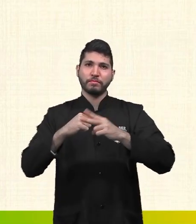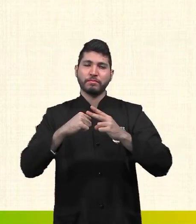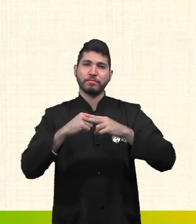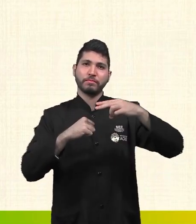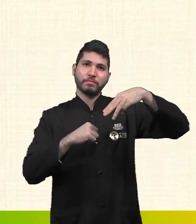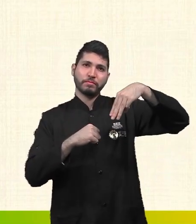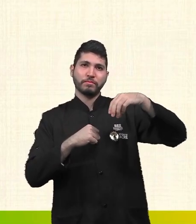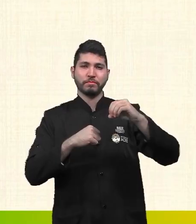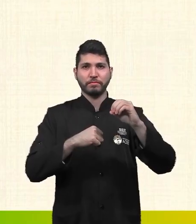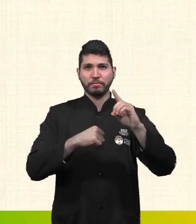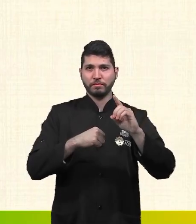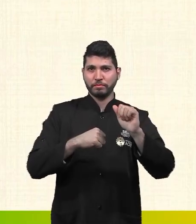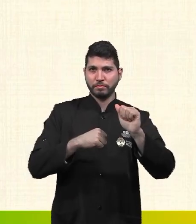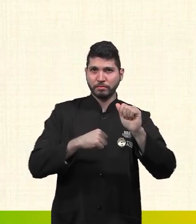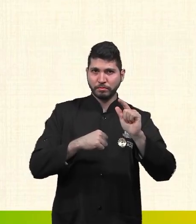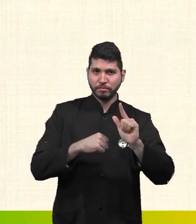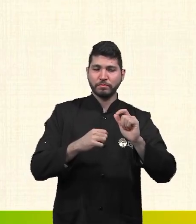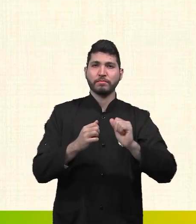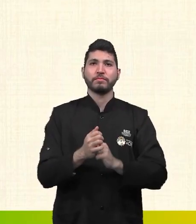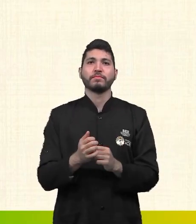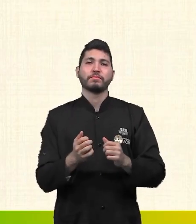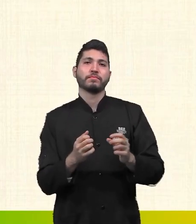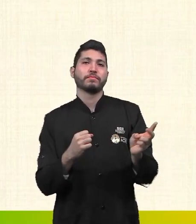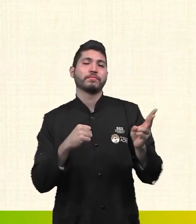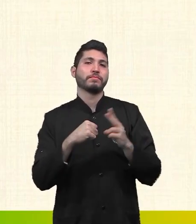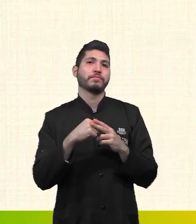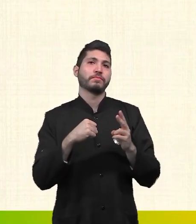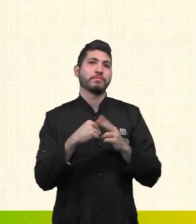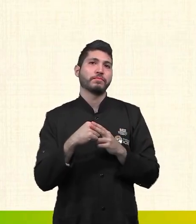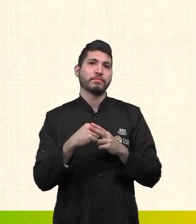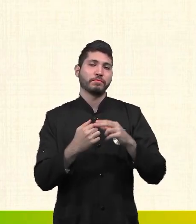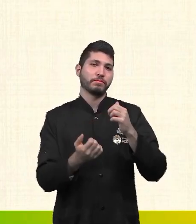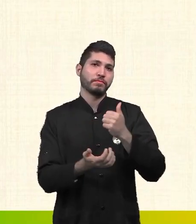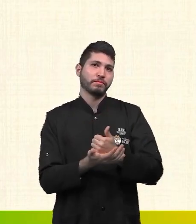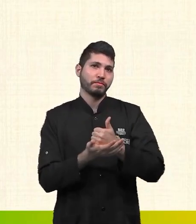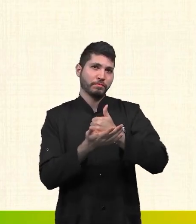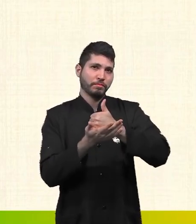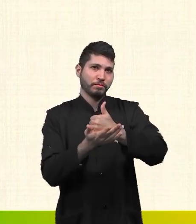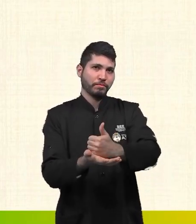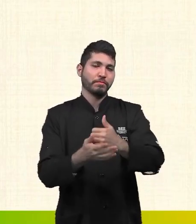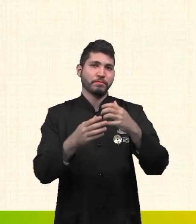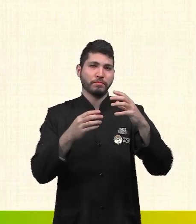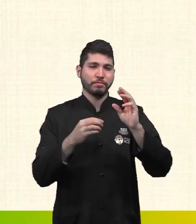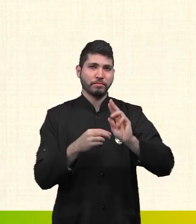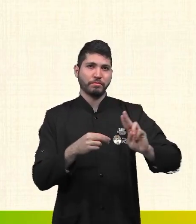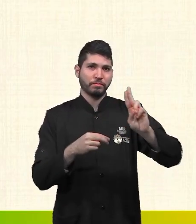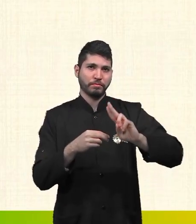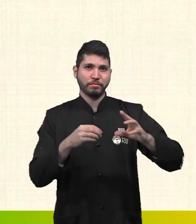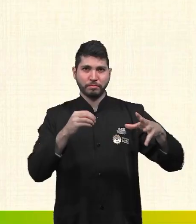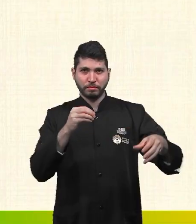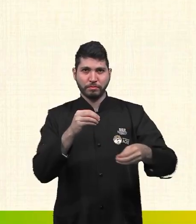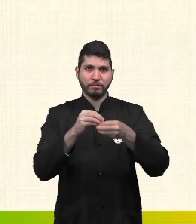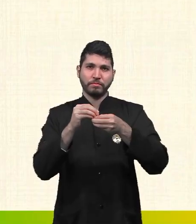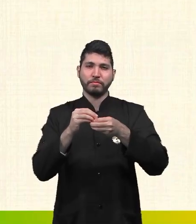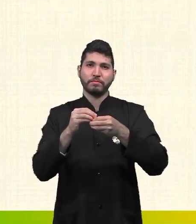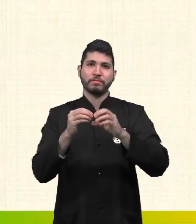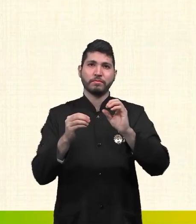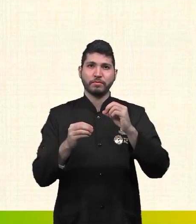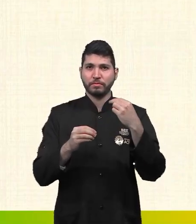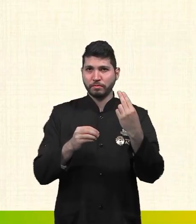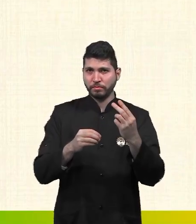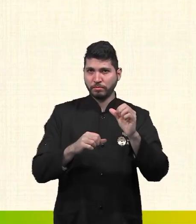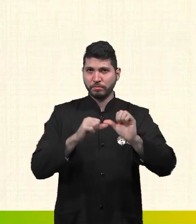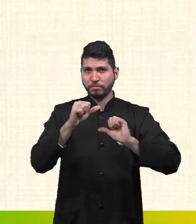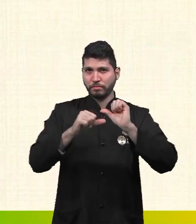em inglês, são verbos auxiliares utilizados para complementar ou mudar o sentido dos